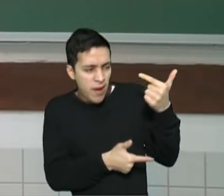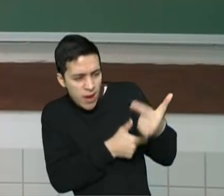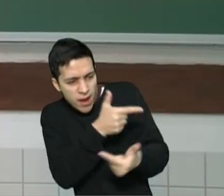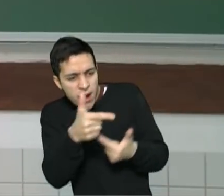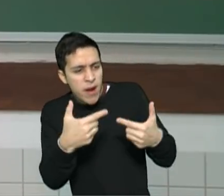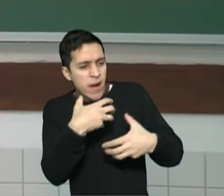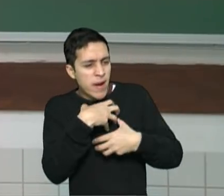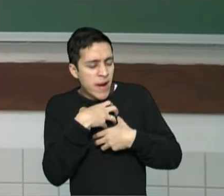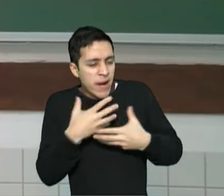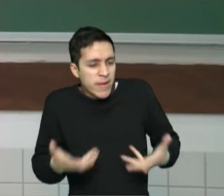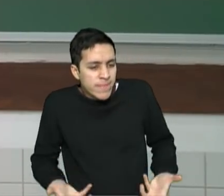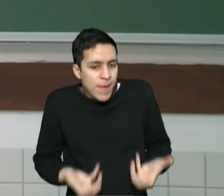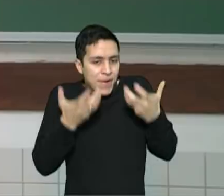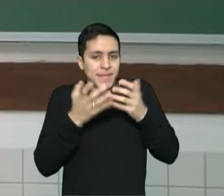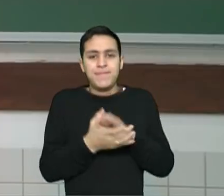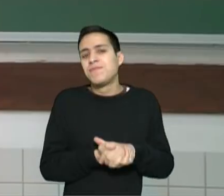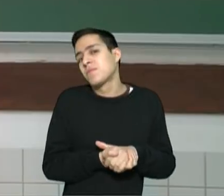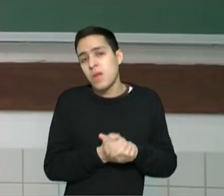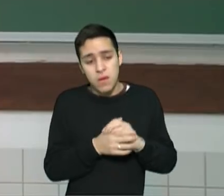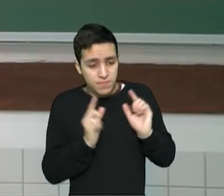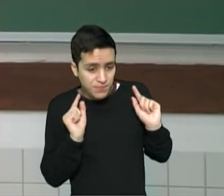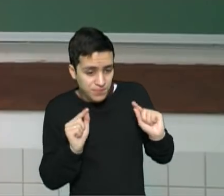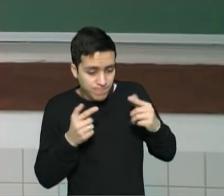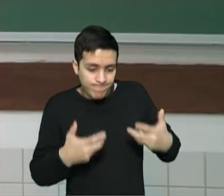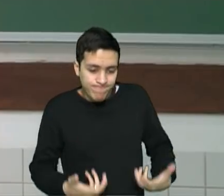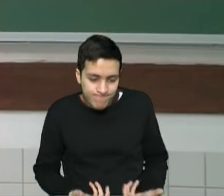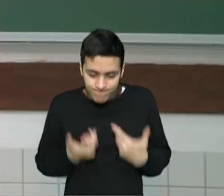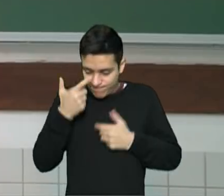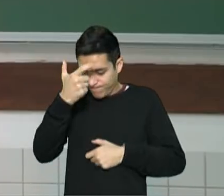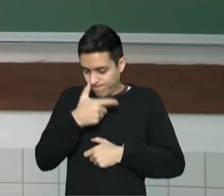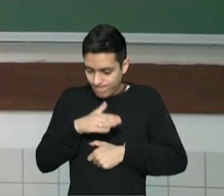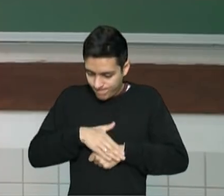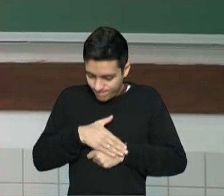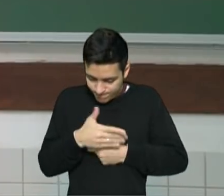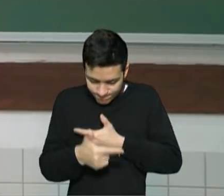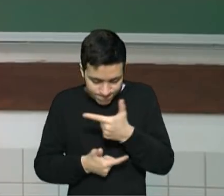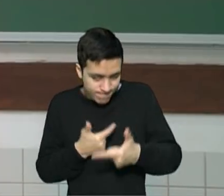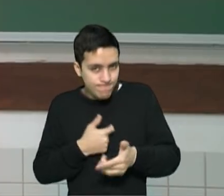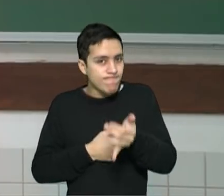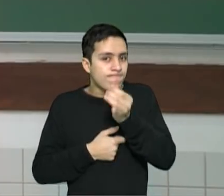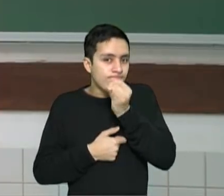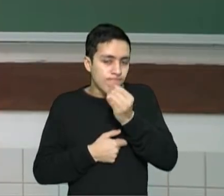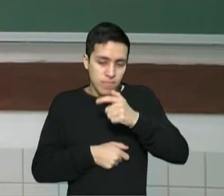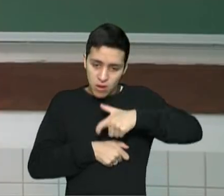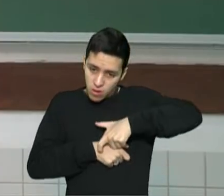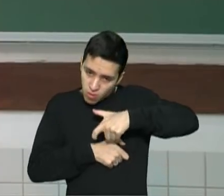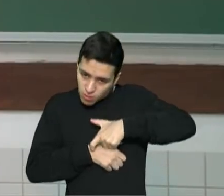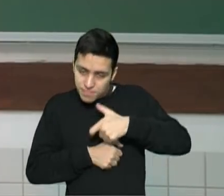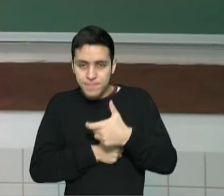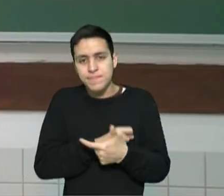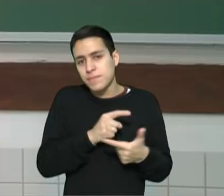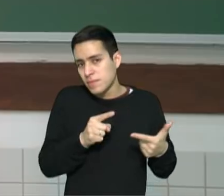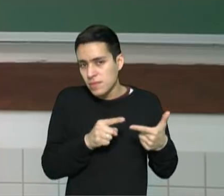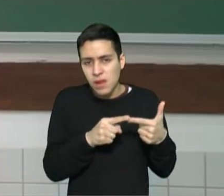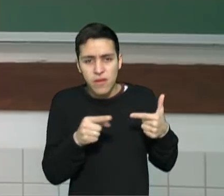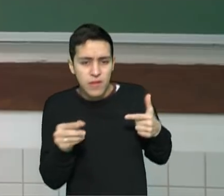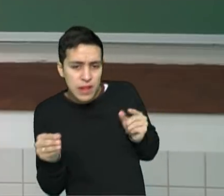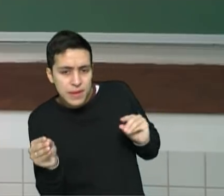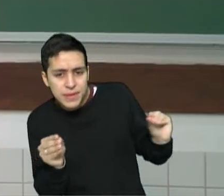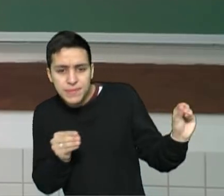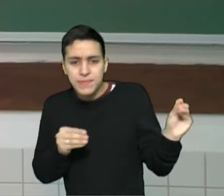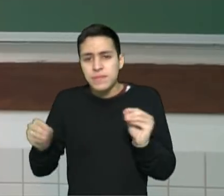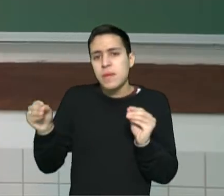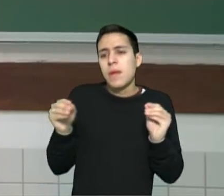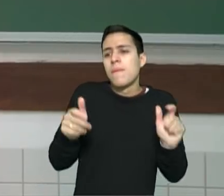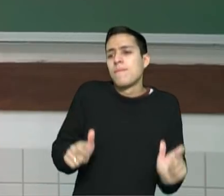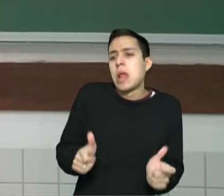de maneira motivada, o que traria motivação ao trabalhador, por exemplo, horários flexíveis,